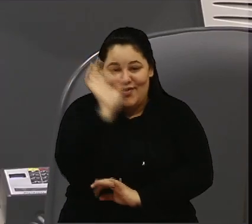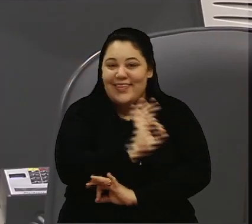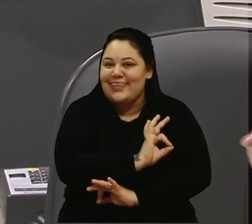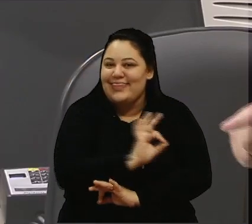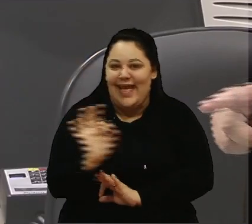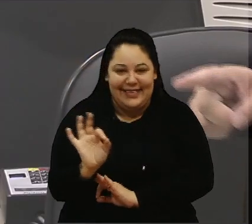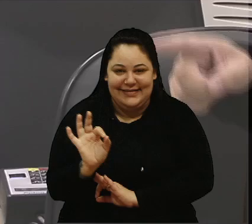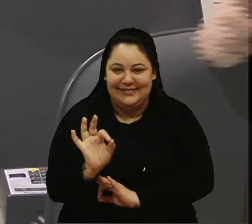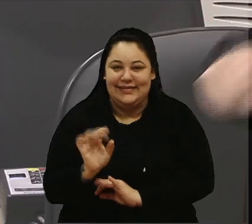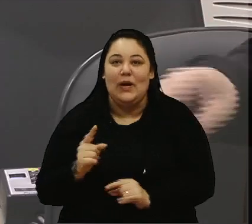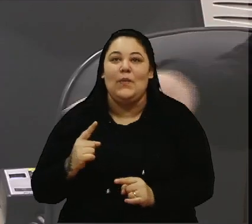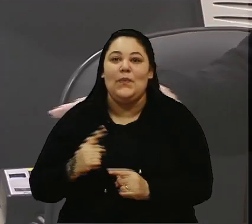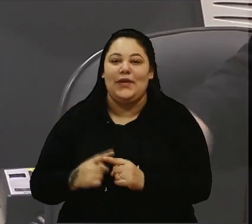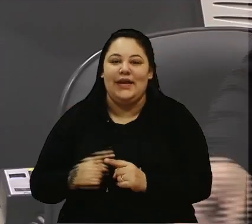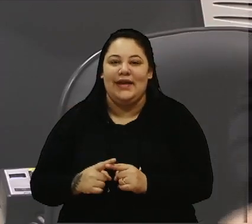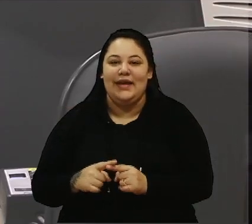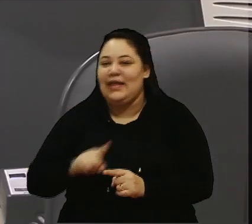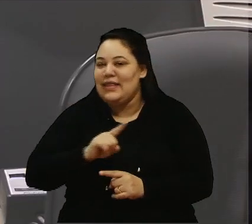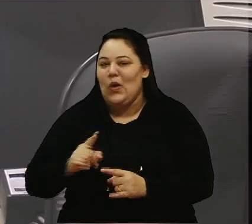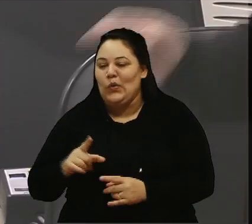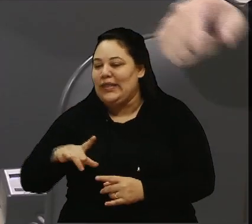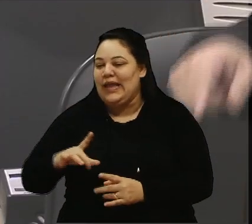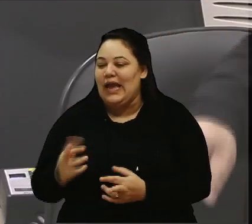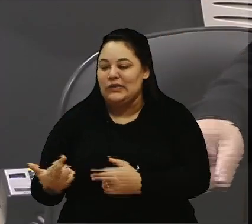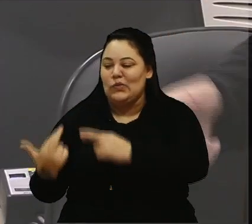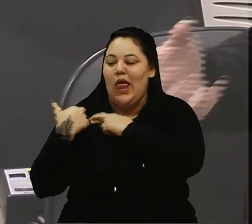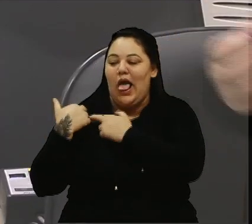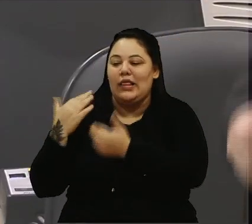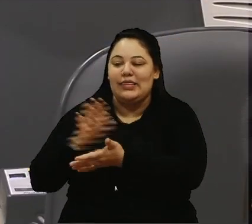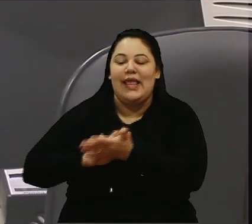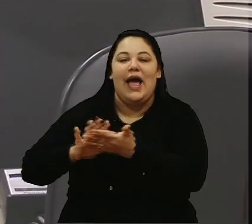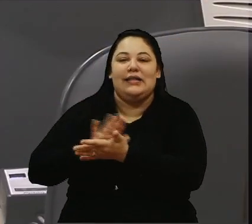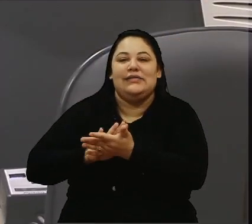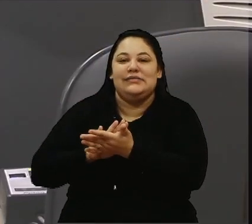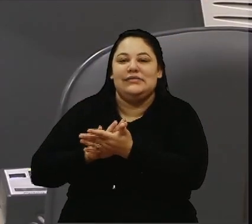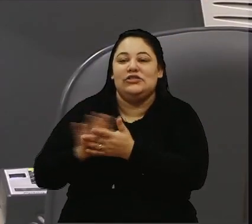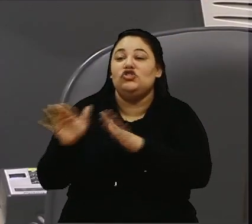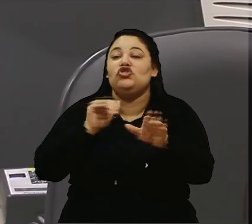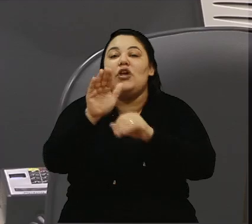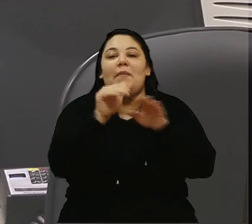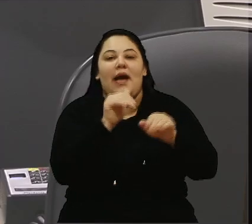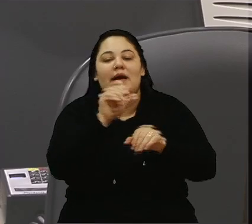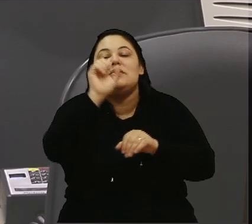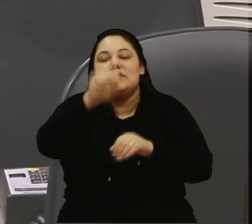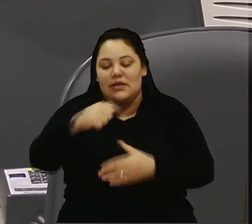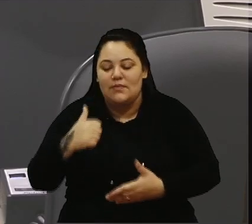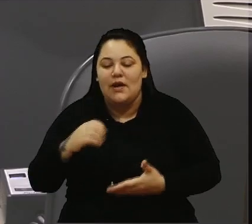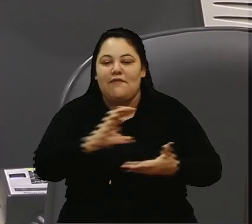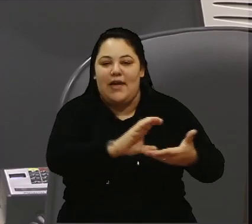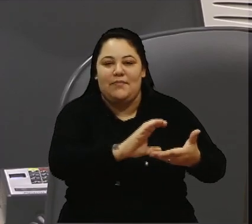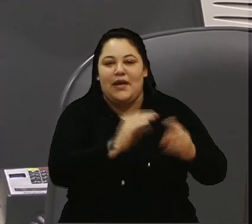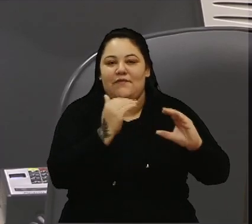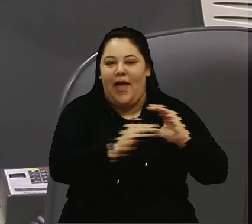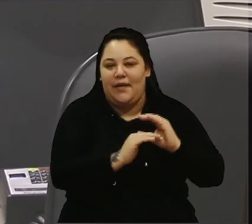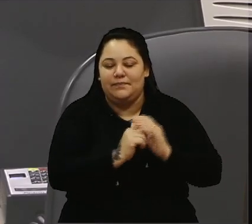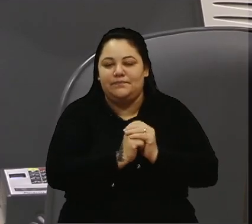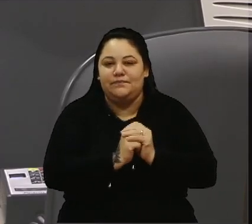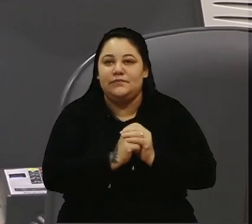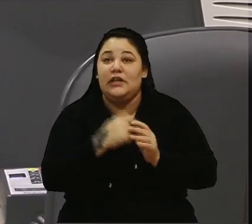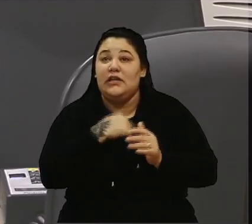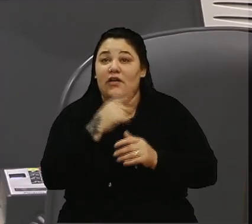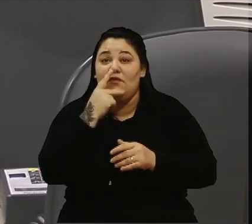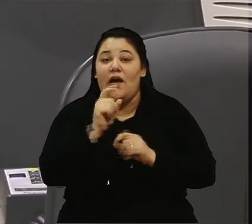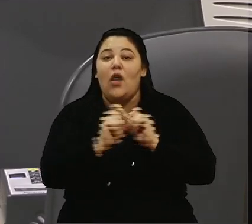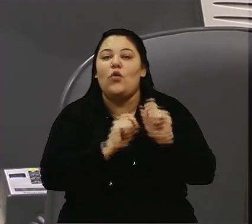justamente para não assumir a responsabilidade, aonde ele ia convocar e intimar esses prefeitos a ajudarem. E eu digo para o senhor